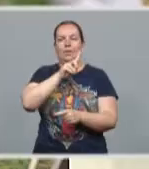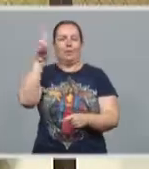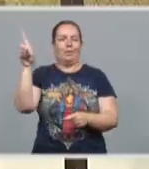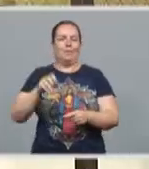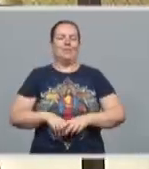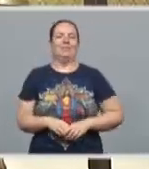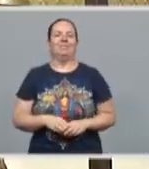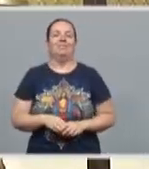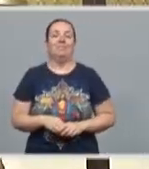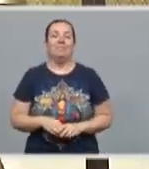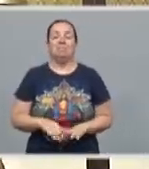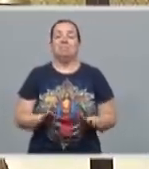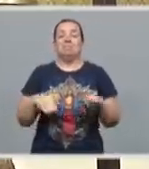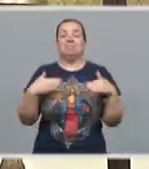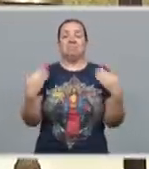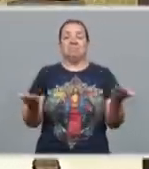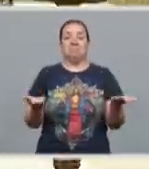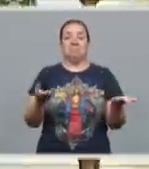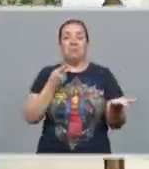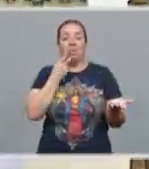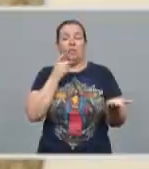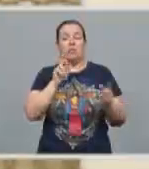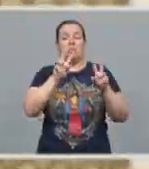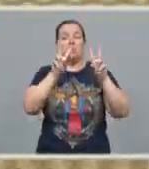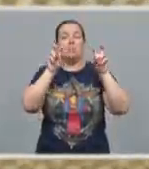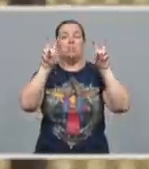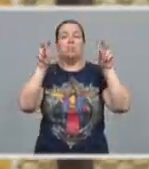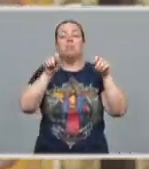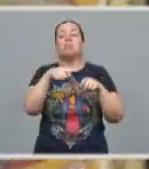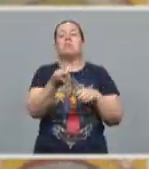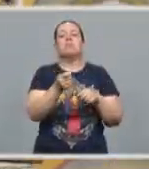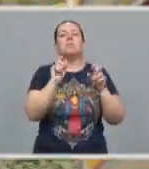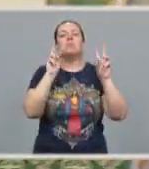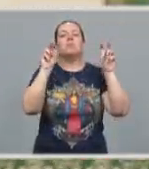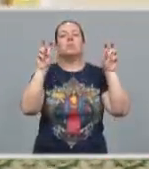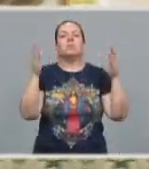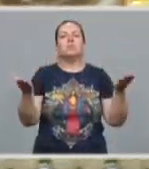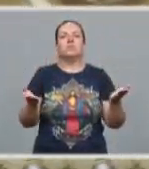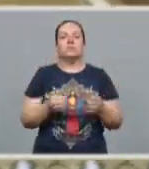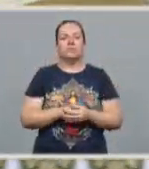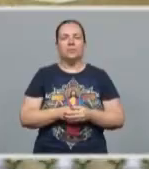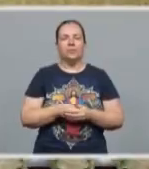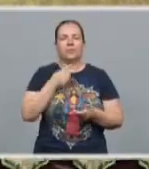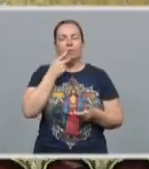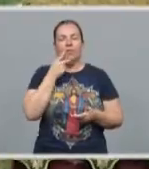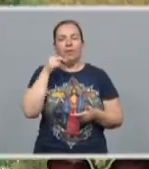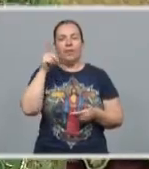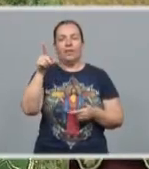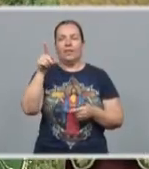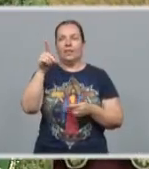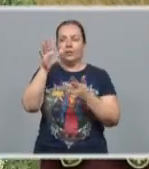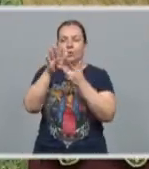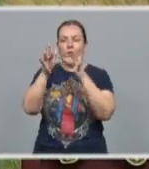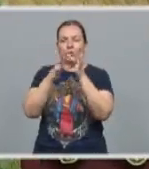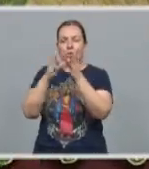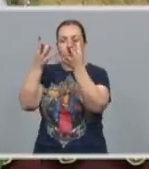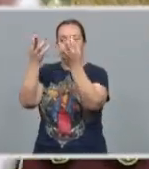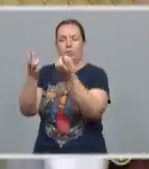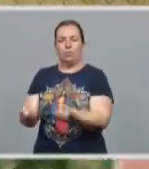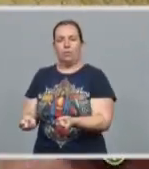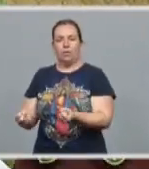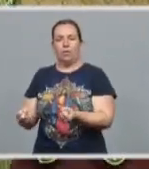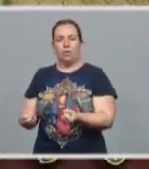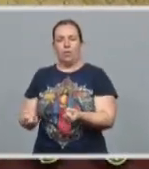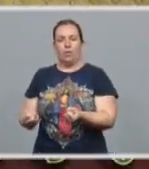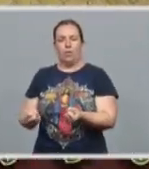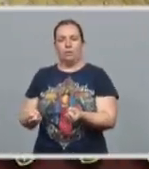Ora, do que estamos falando? Estamos falando daquele que assume, tal como